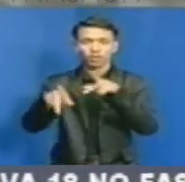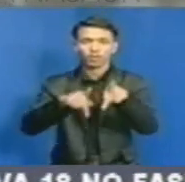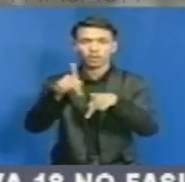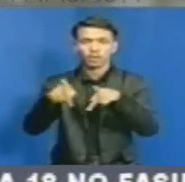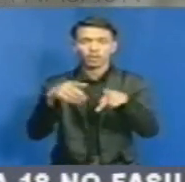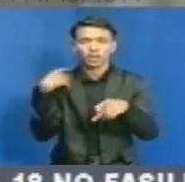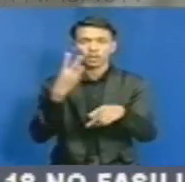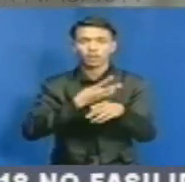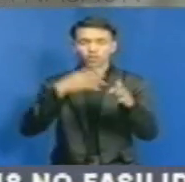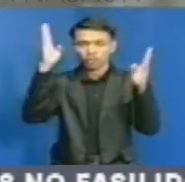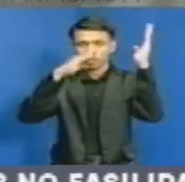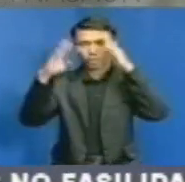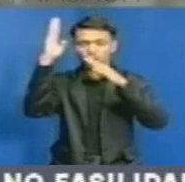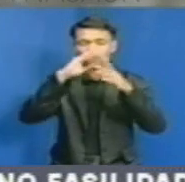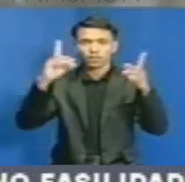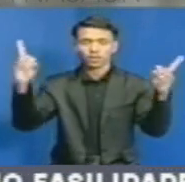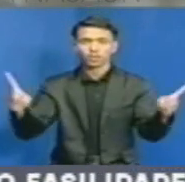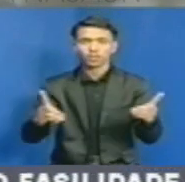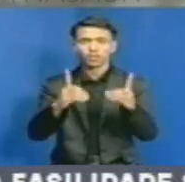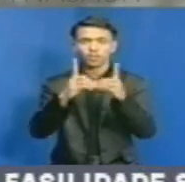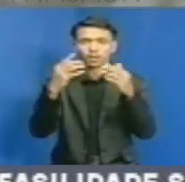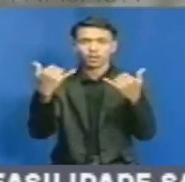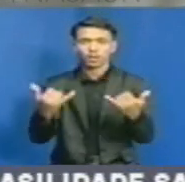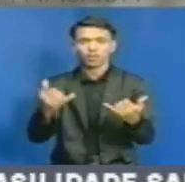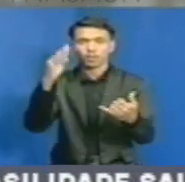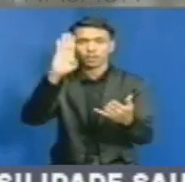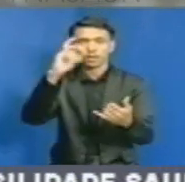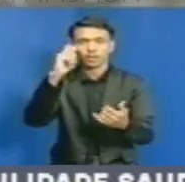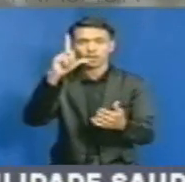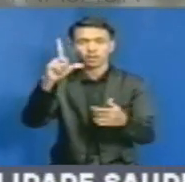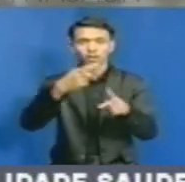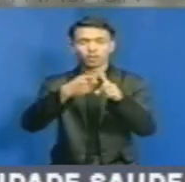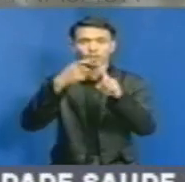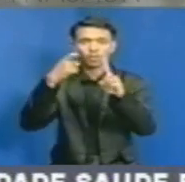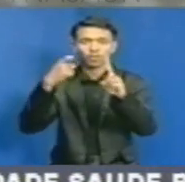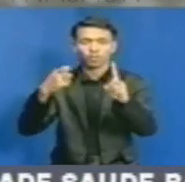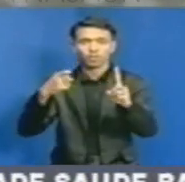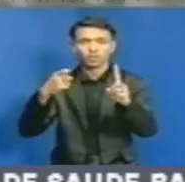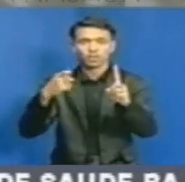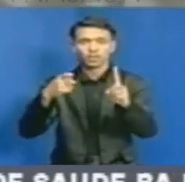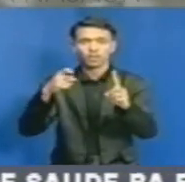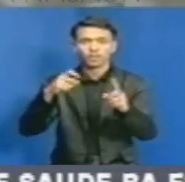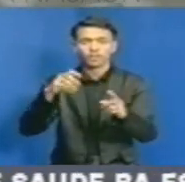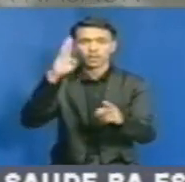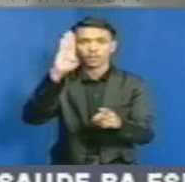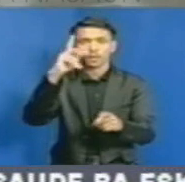a minha problema não é que a minha suru mutne. Agora BTL, digo se BTL